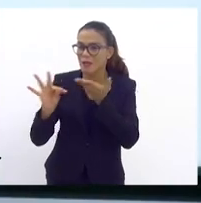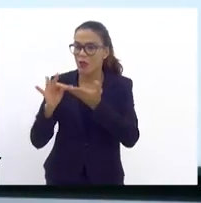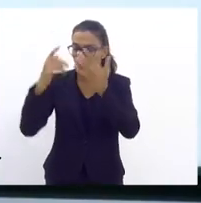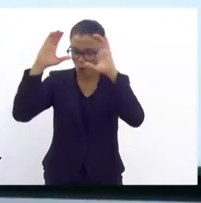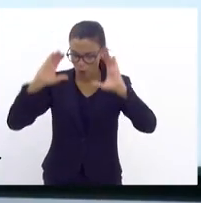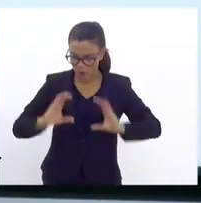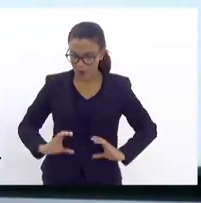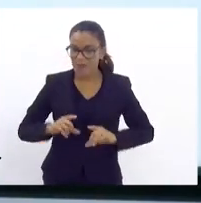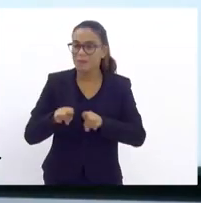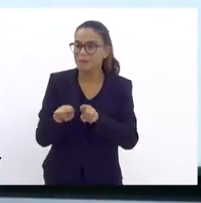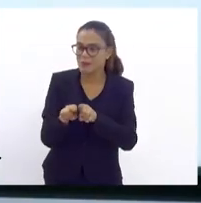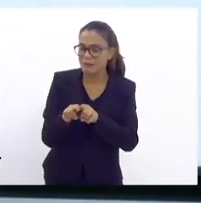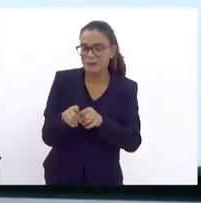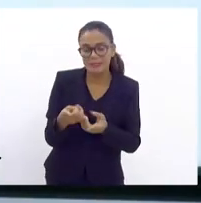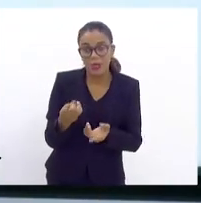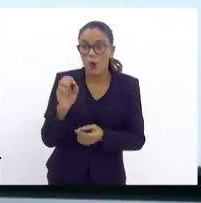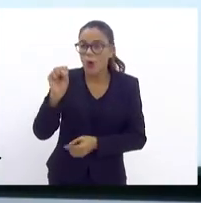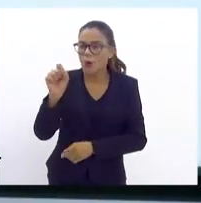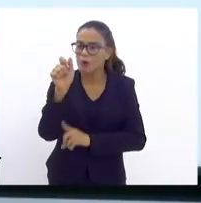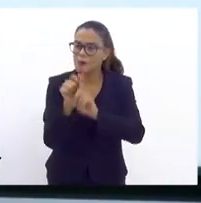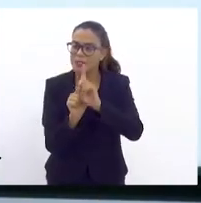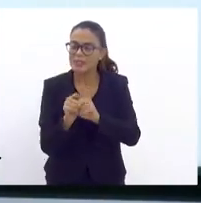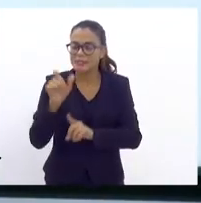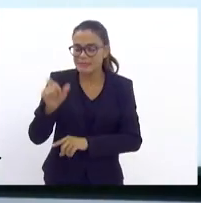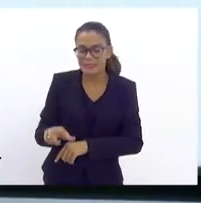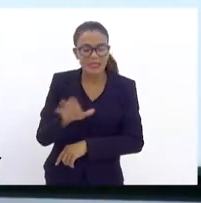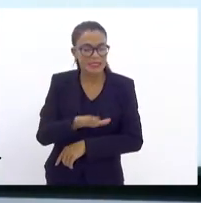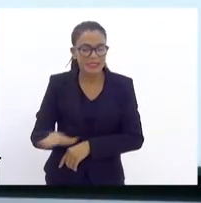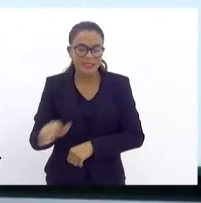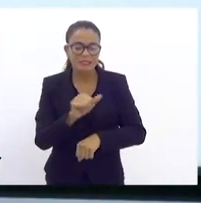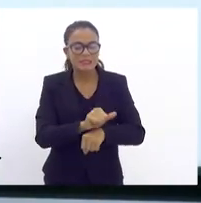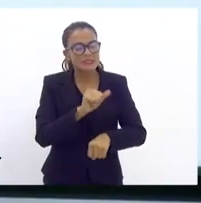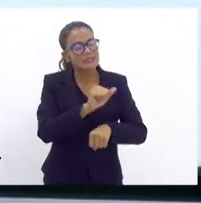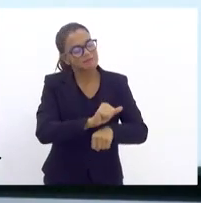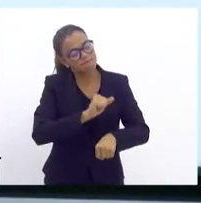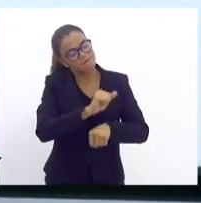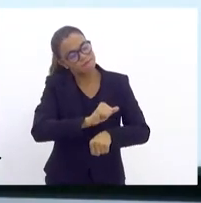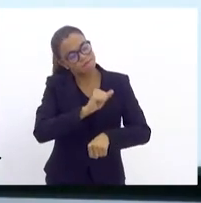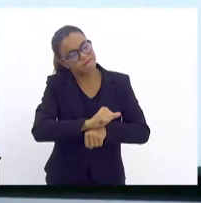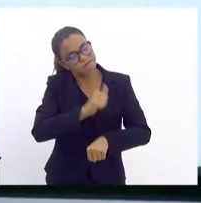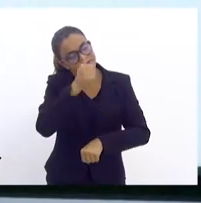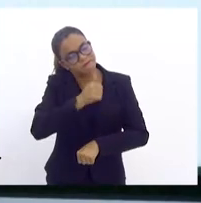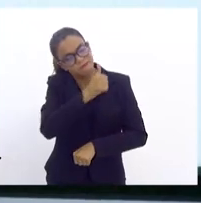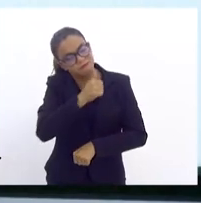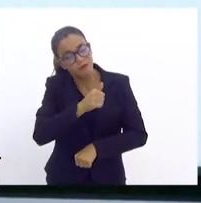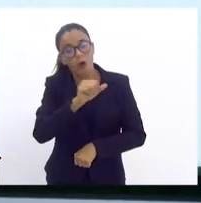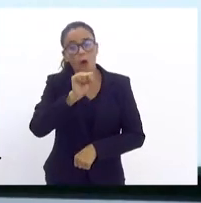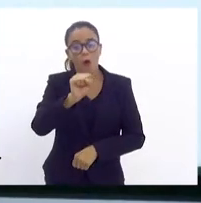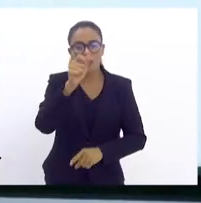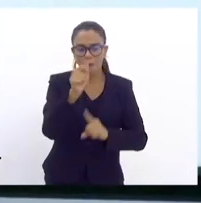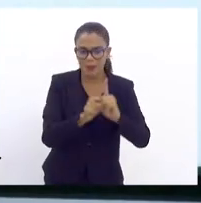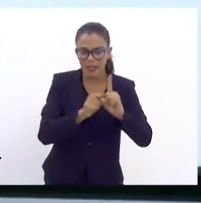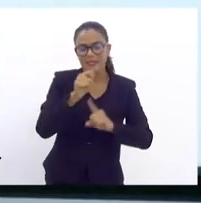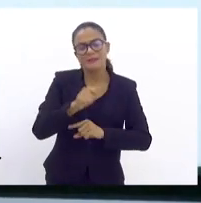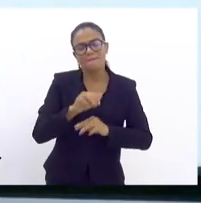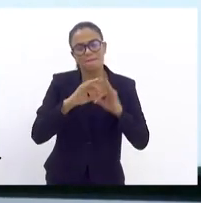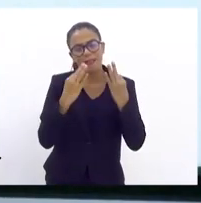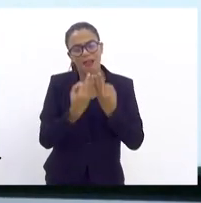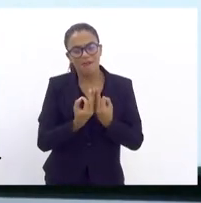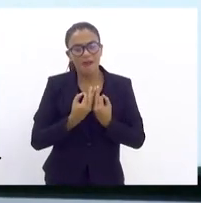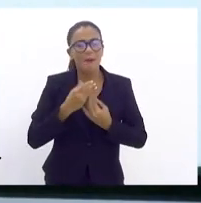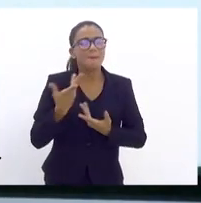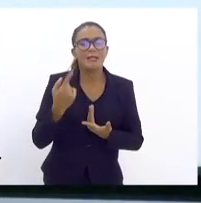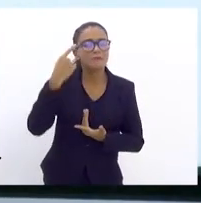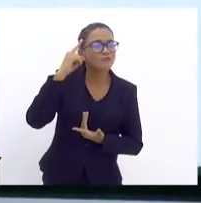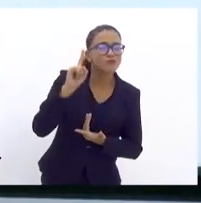comportamental são oito meses que essa criança tá perdendo de tratamento são oito meses que essa família caminha no escuro